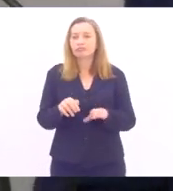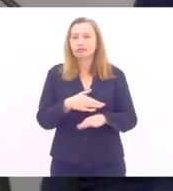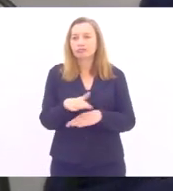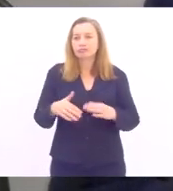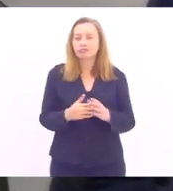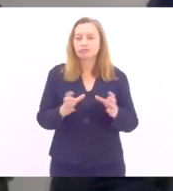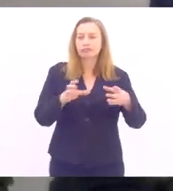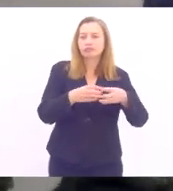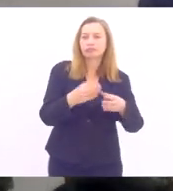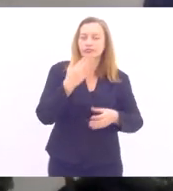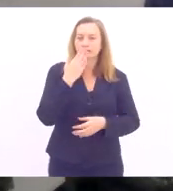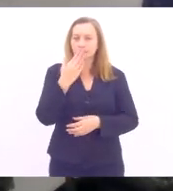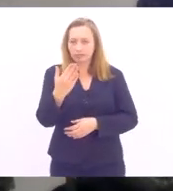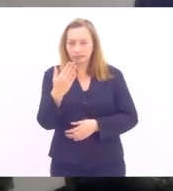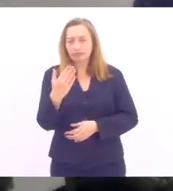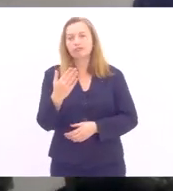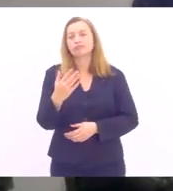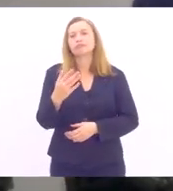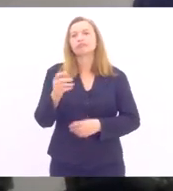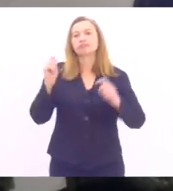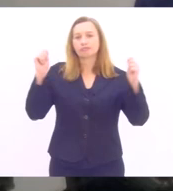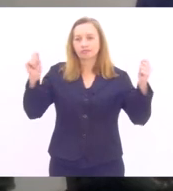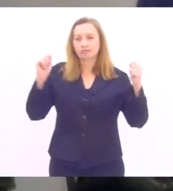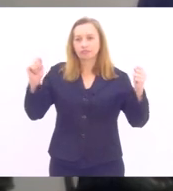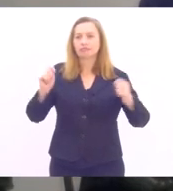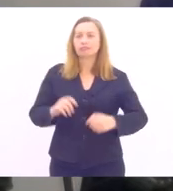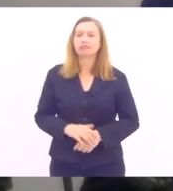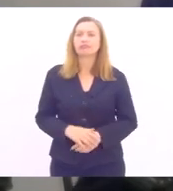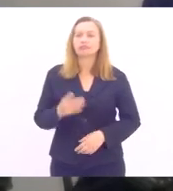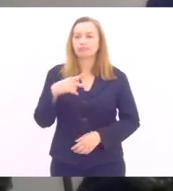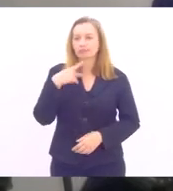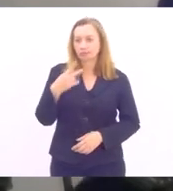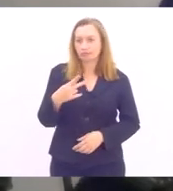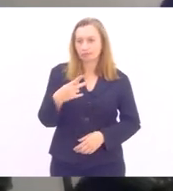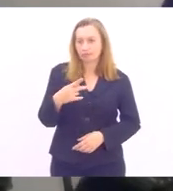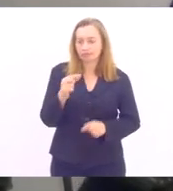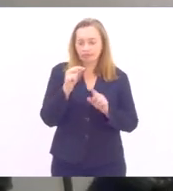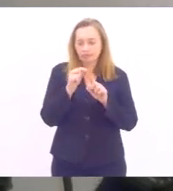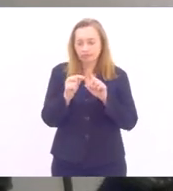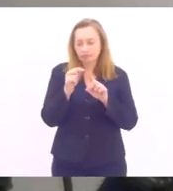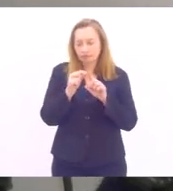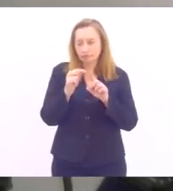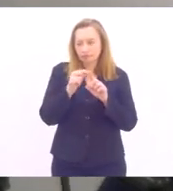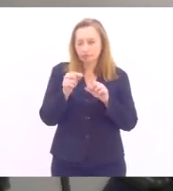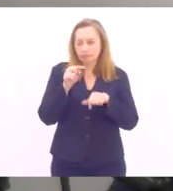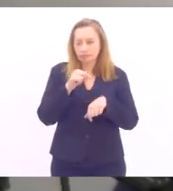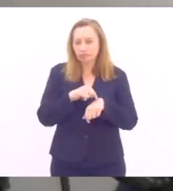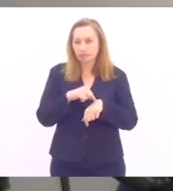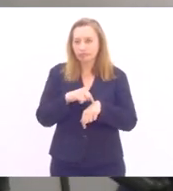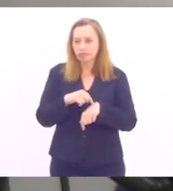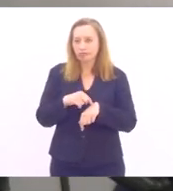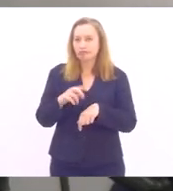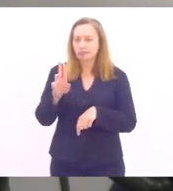torcidas organizadas. Pode deixar que eu vou falar um décimo do tempo que usou o Mink.